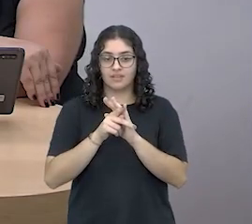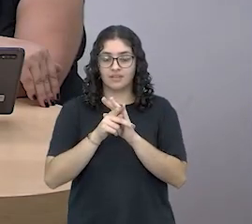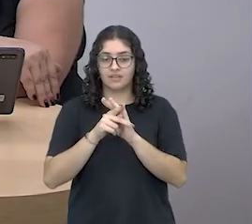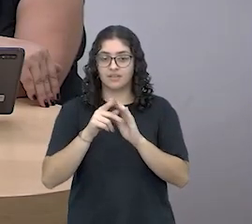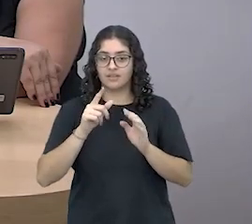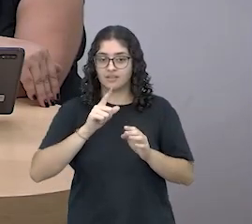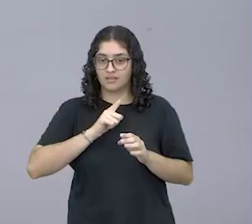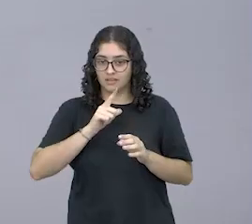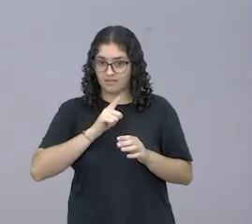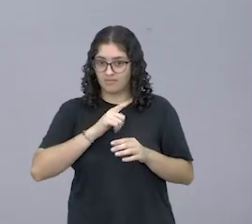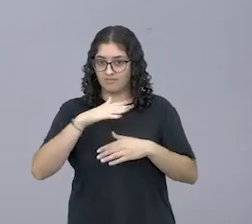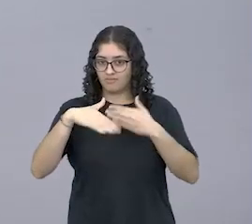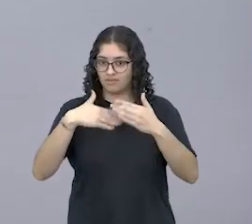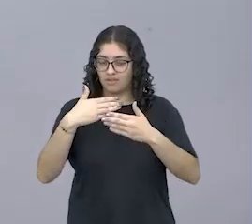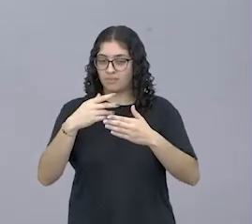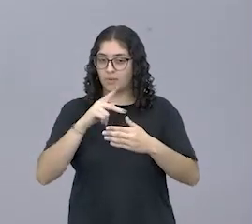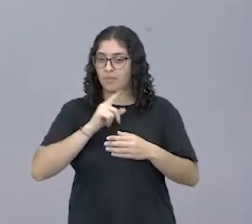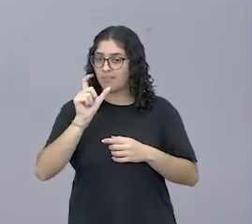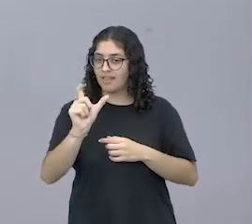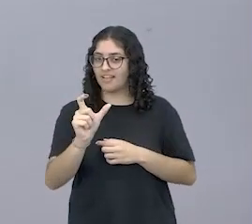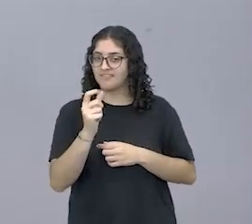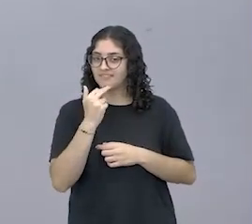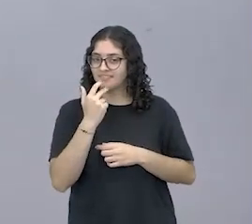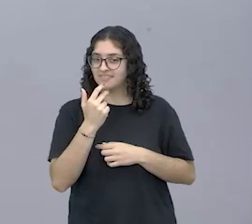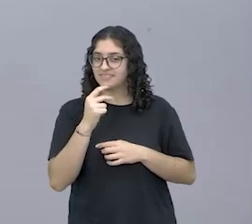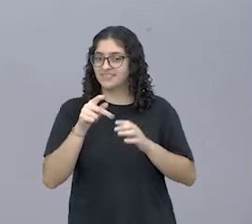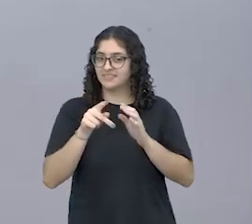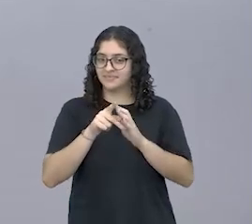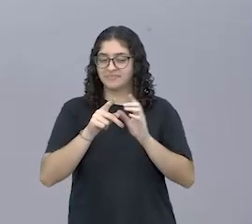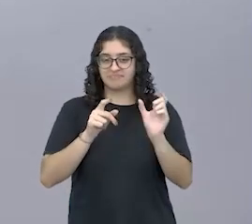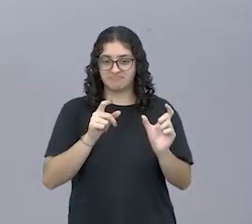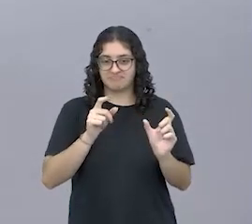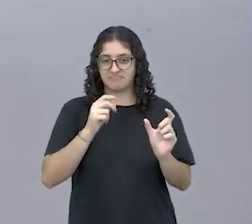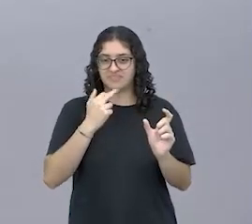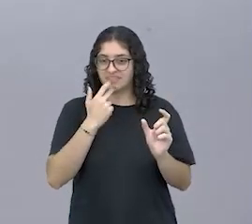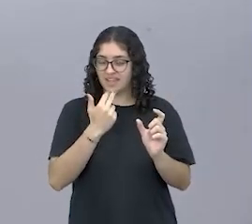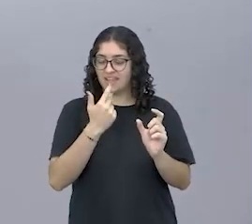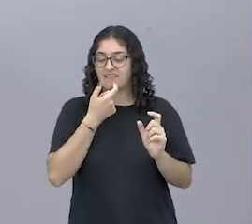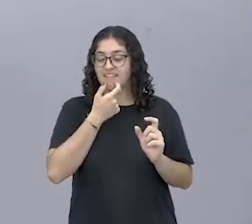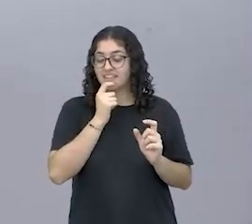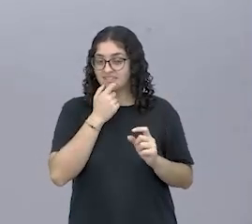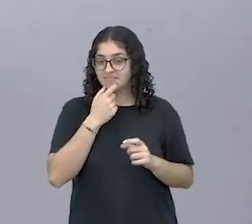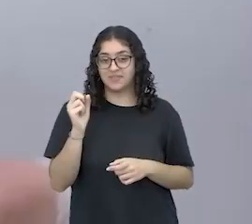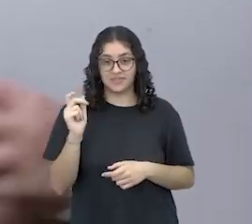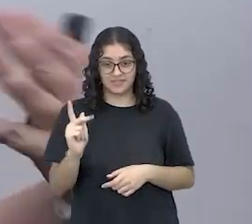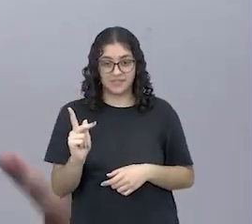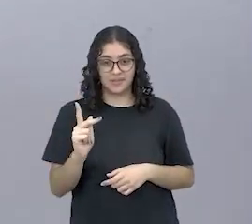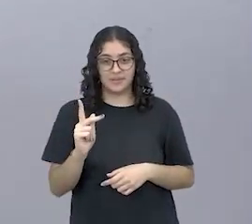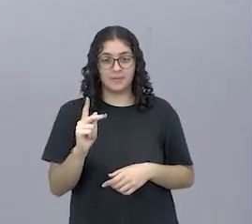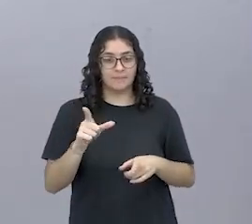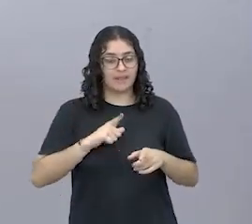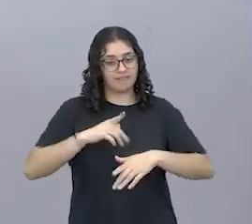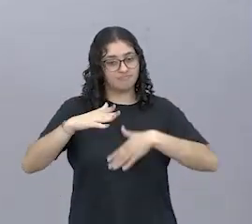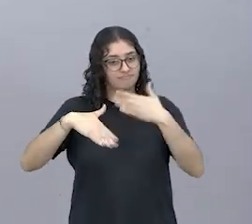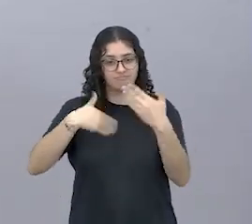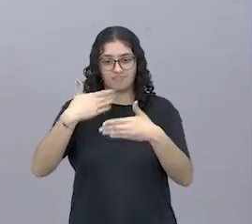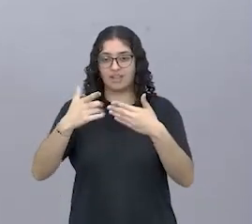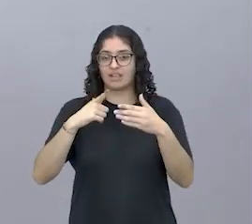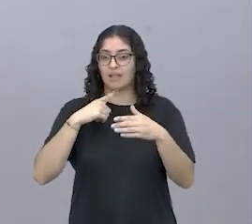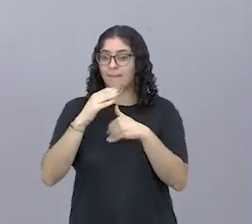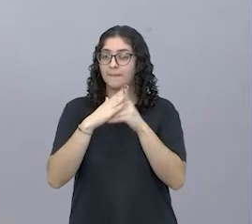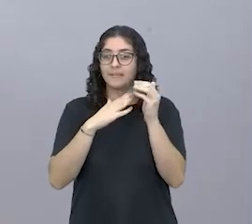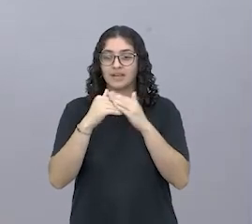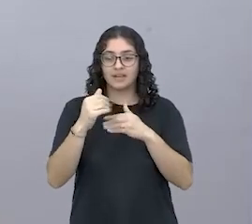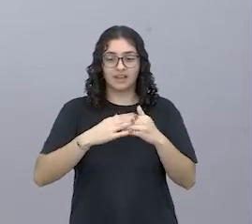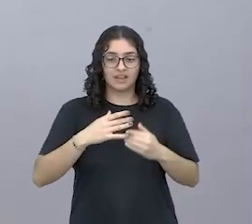soft skills, né? A gente já fez a TPC aí de hard skills, soft skills, mas vai desenvolver diversos tipos de habilidades